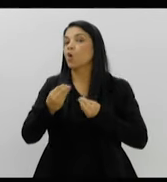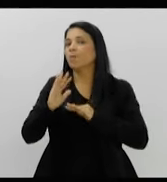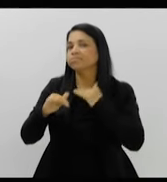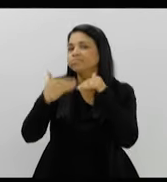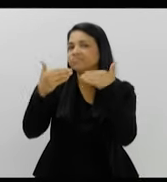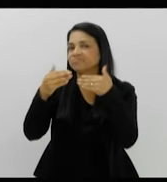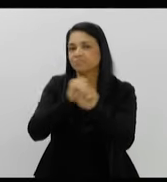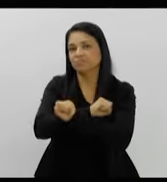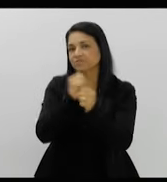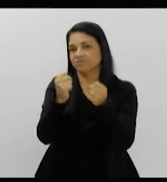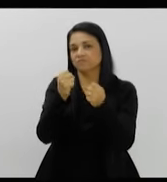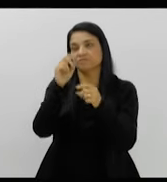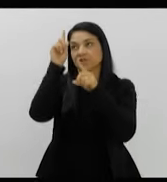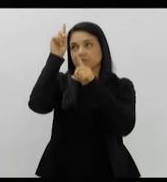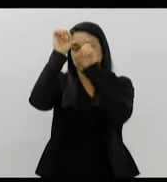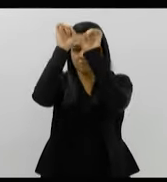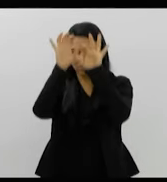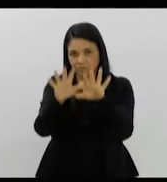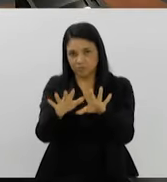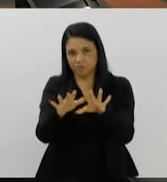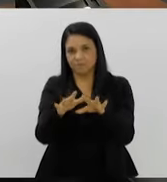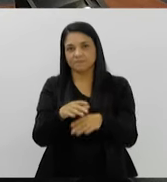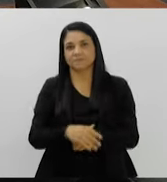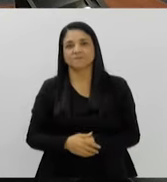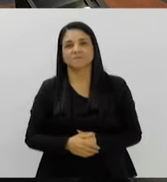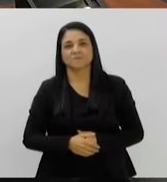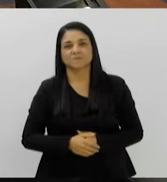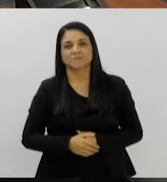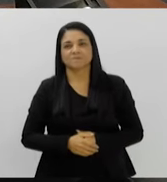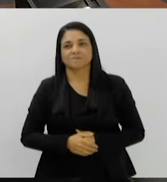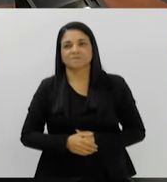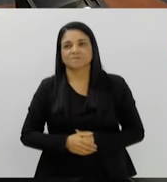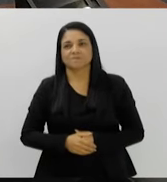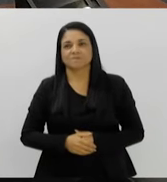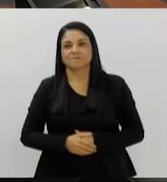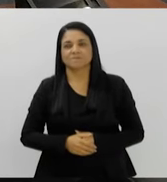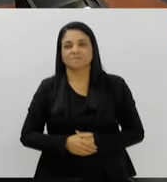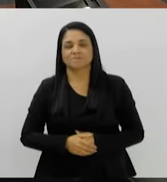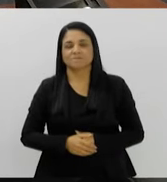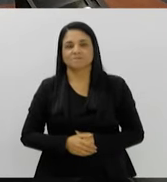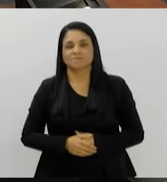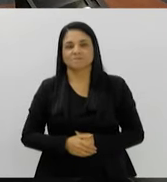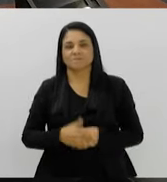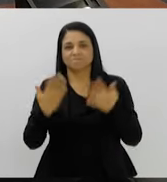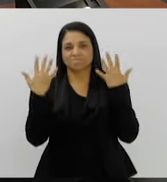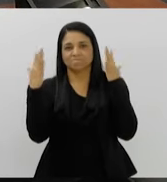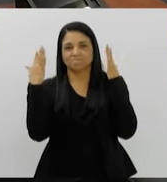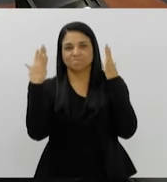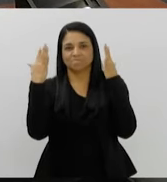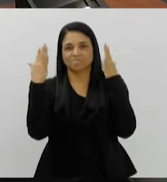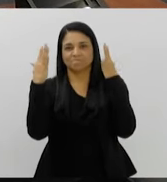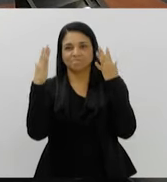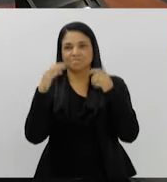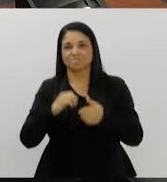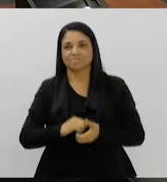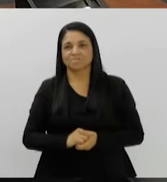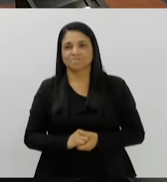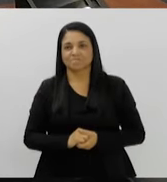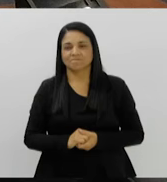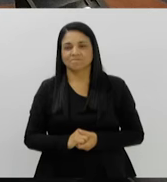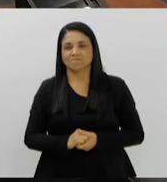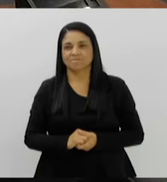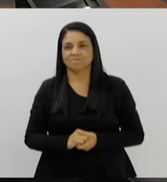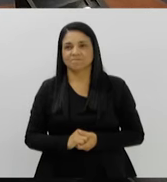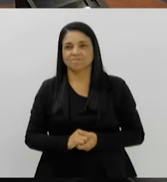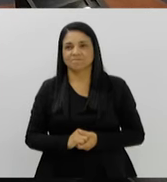Que Deus nos abençoe muito bom goberto assum aqui pedi o deputado